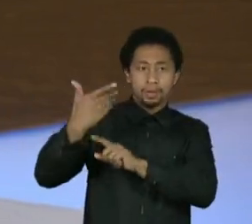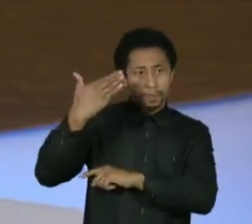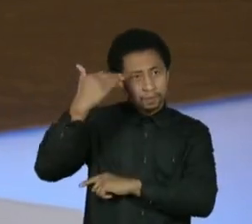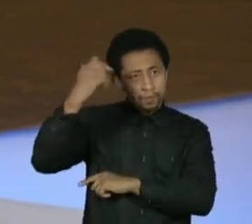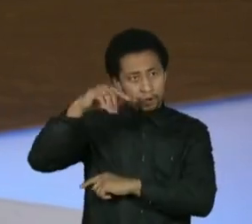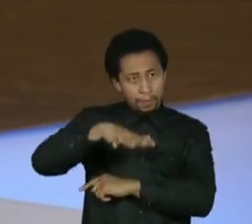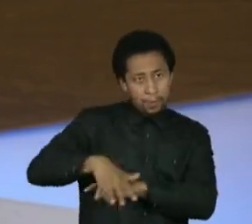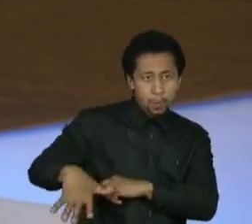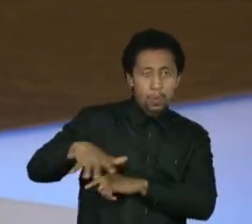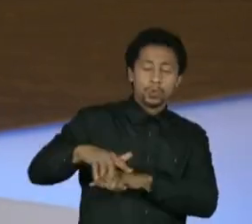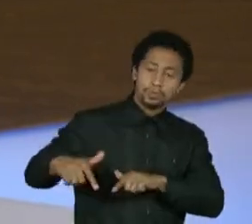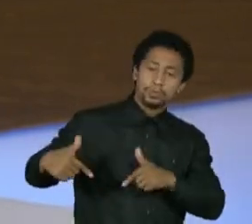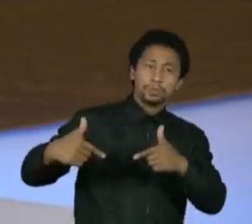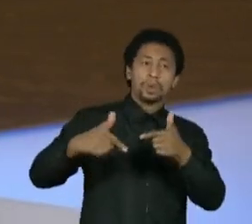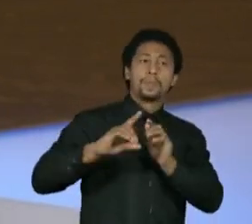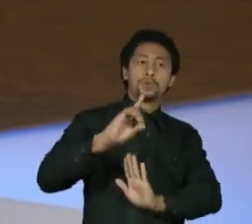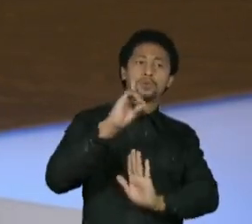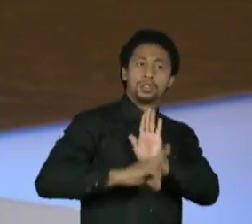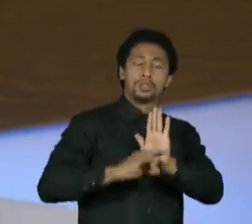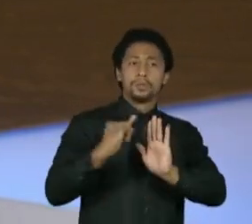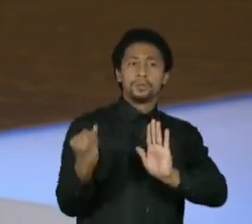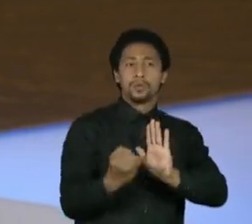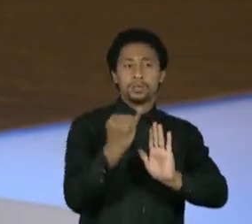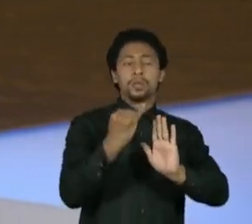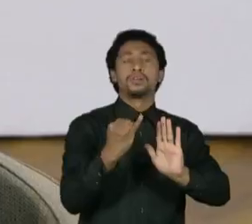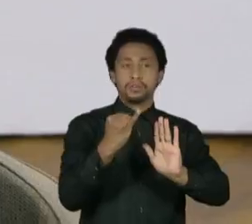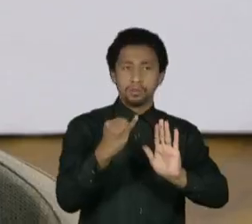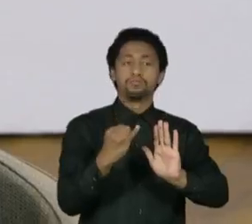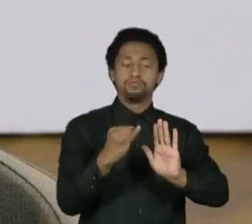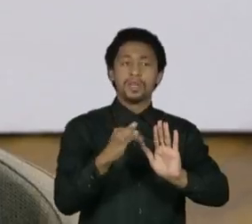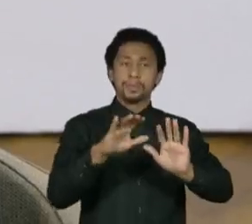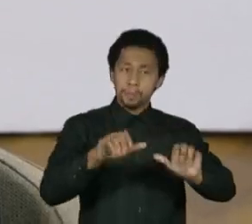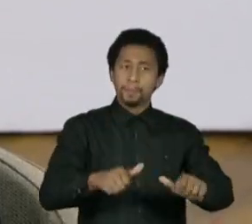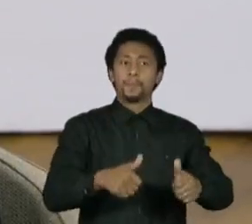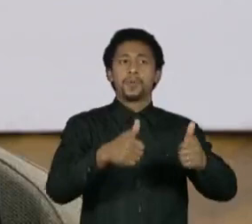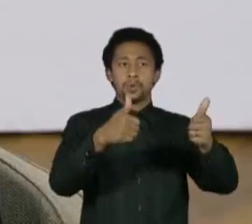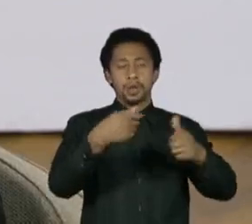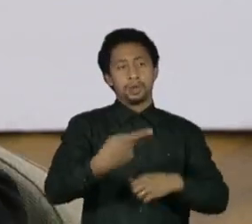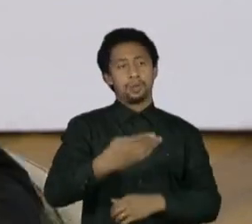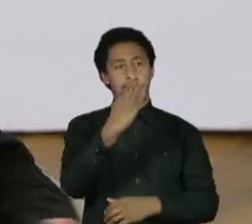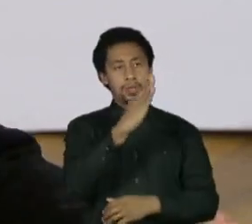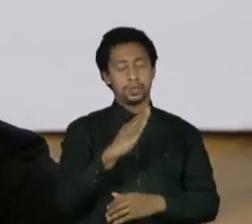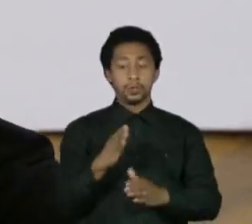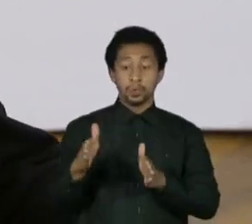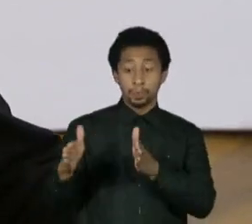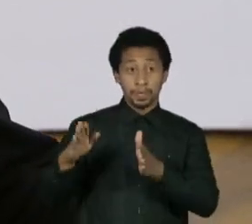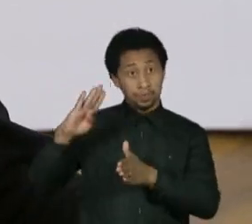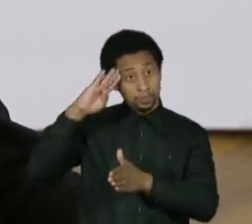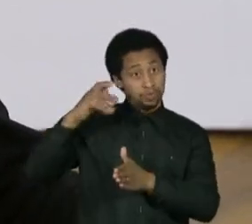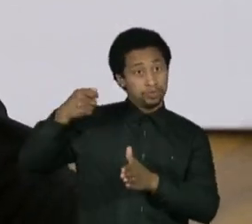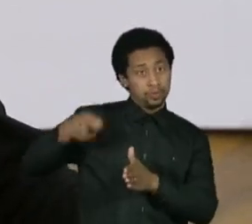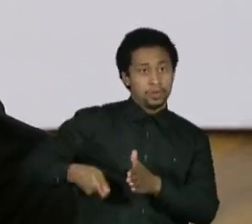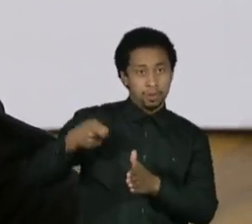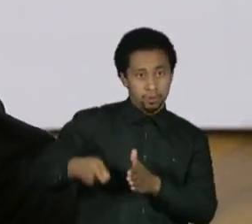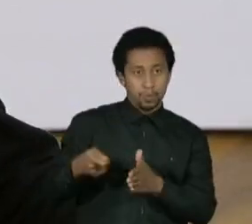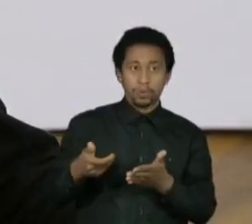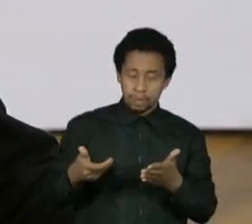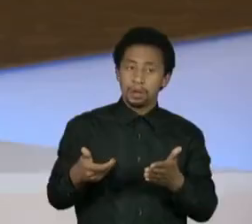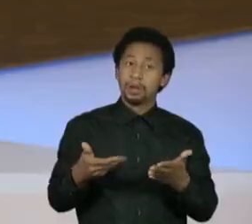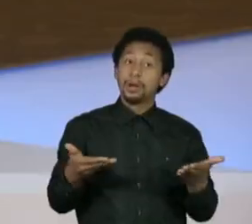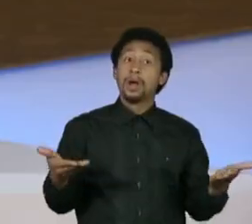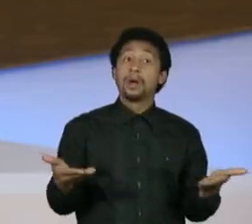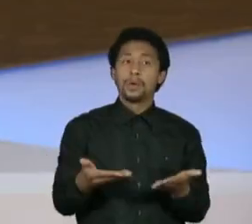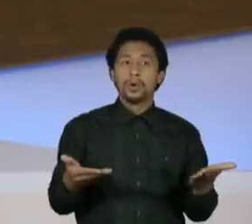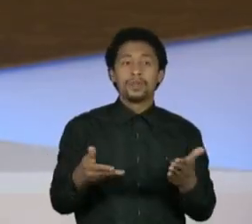que direitos importantes fossem restabelecidos no país durante a ditadura militar, vê hoje parte